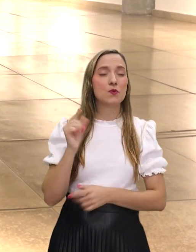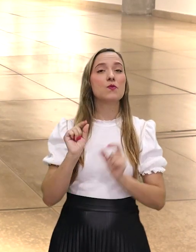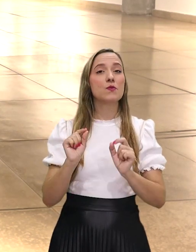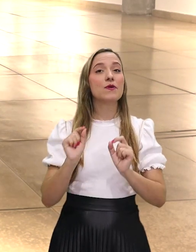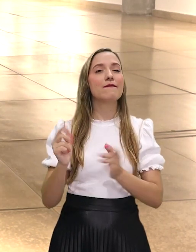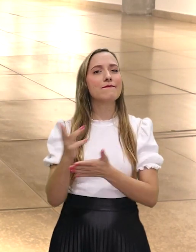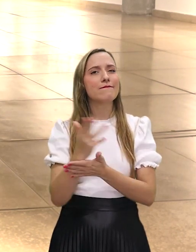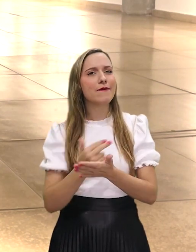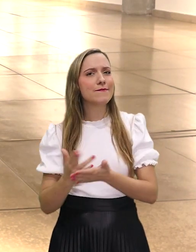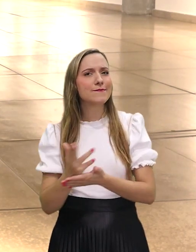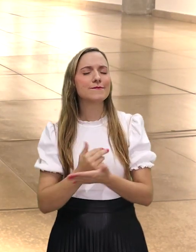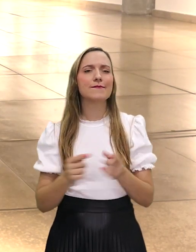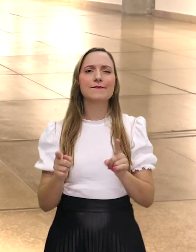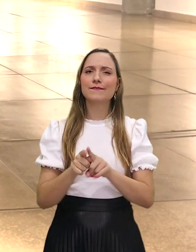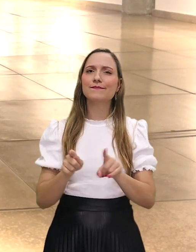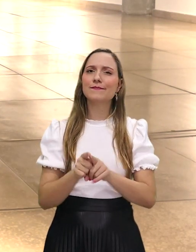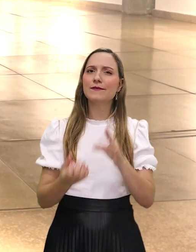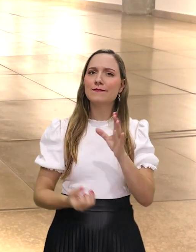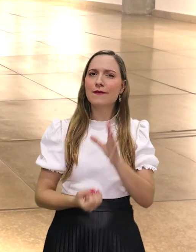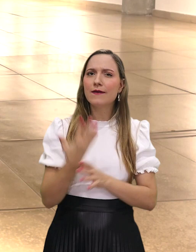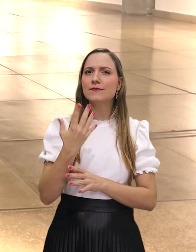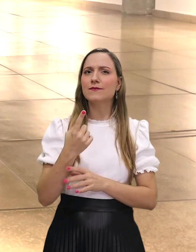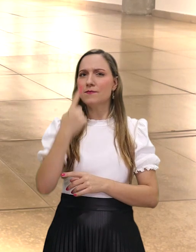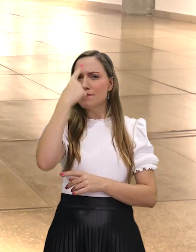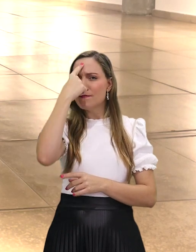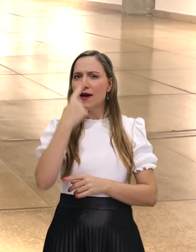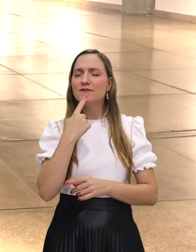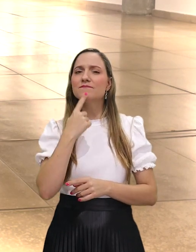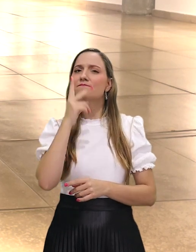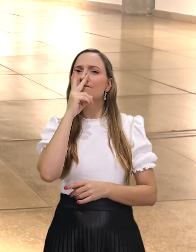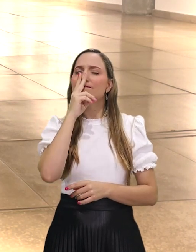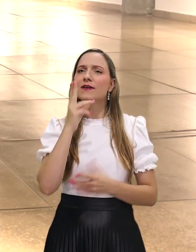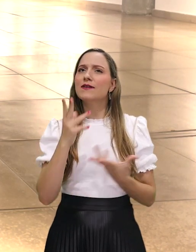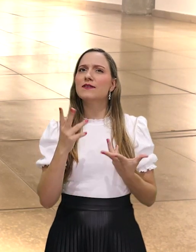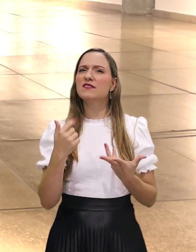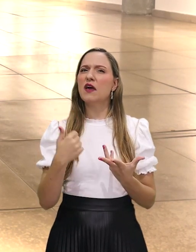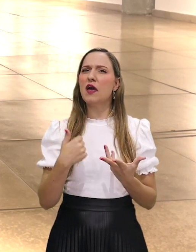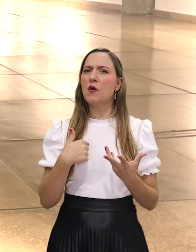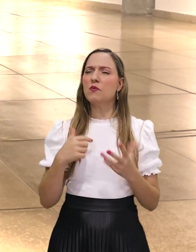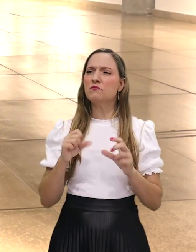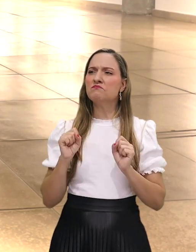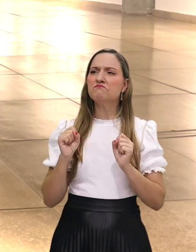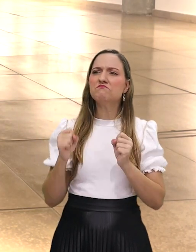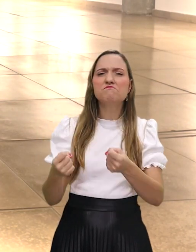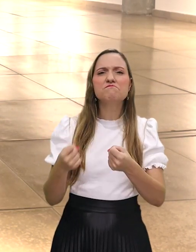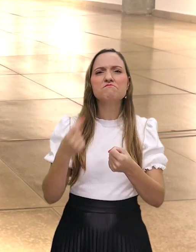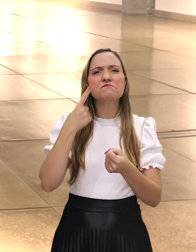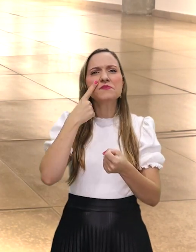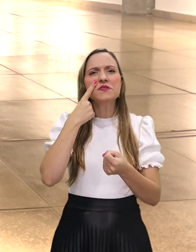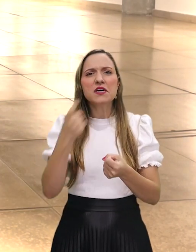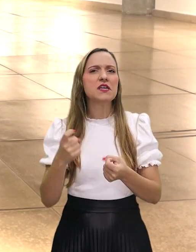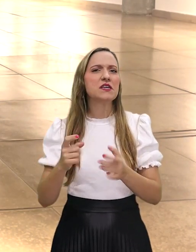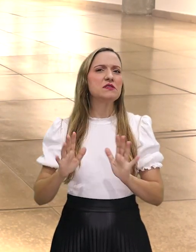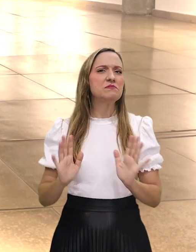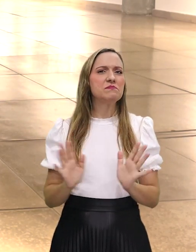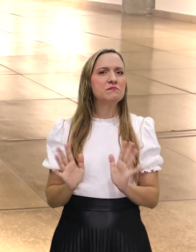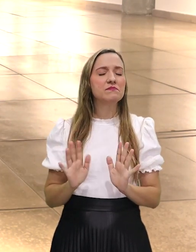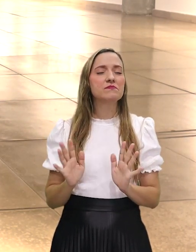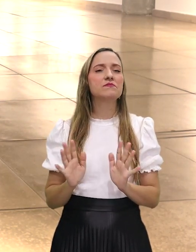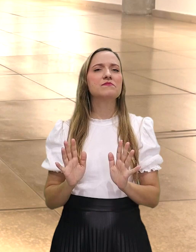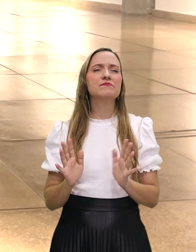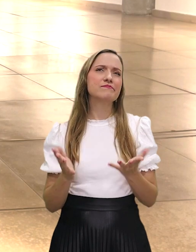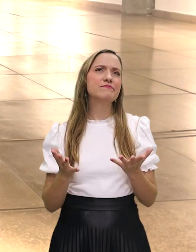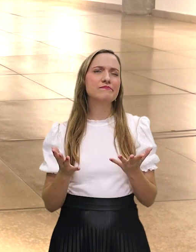a criação de imagens não era algo que eu me dedicava tanto quanto, digamos